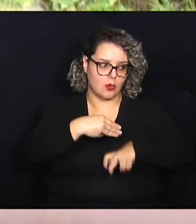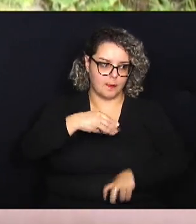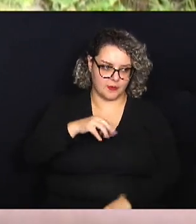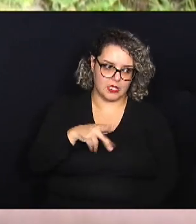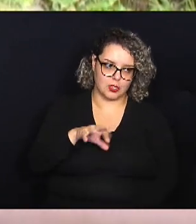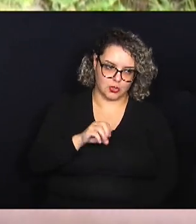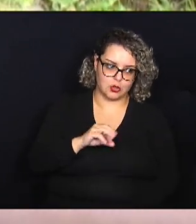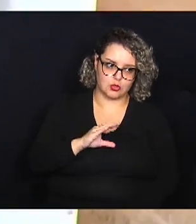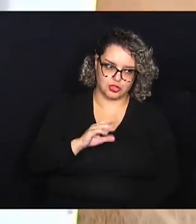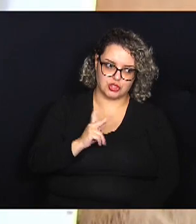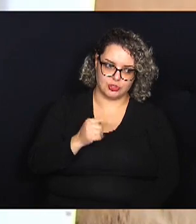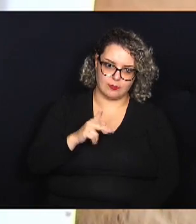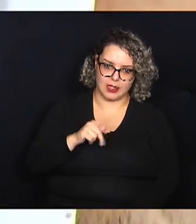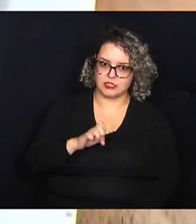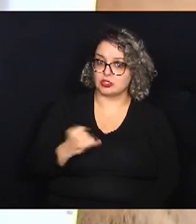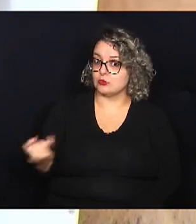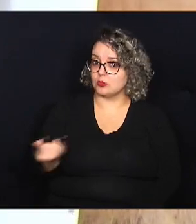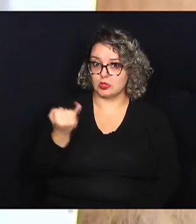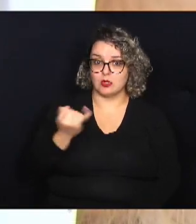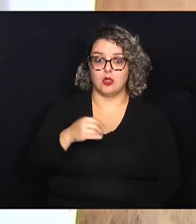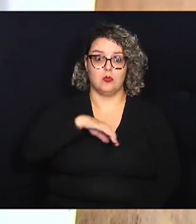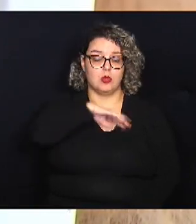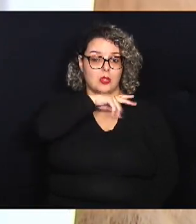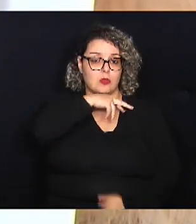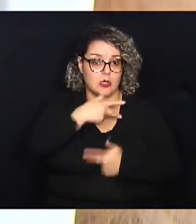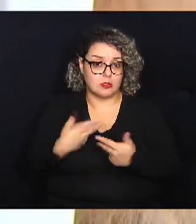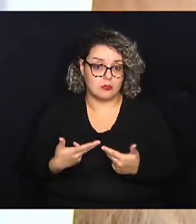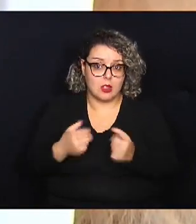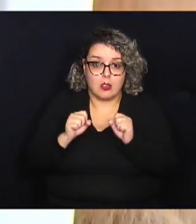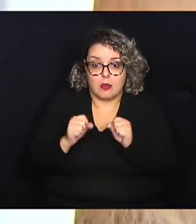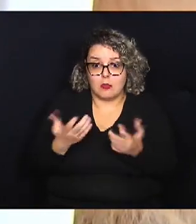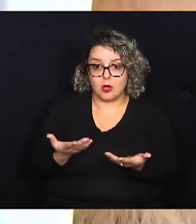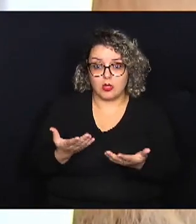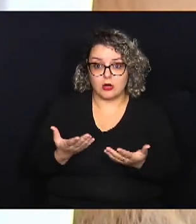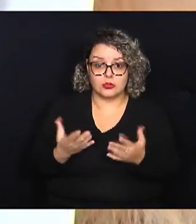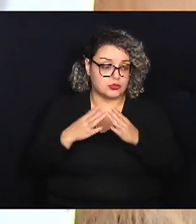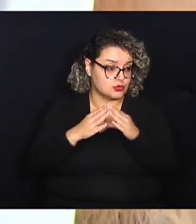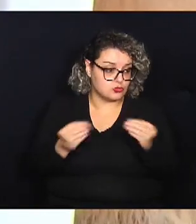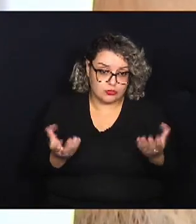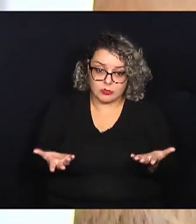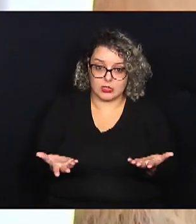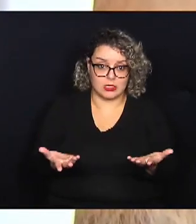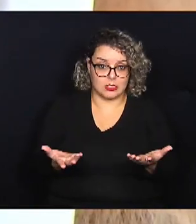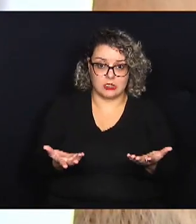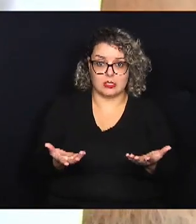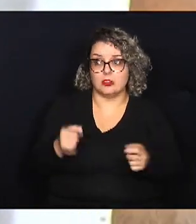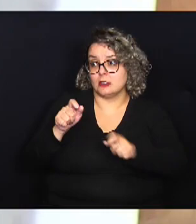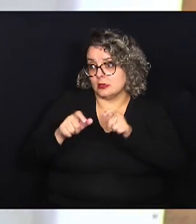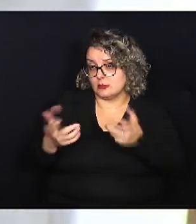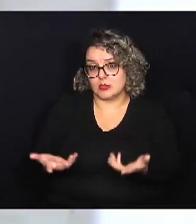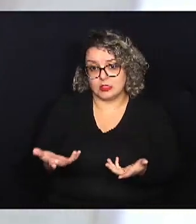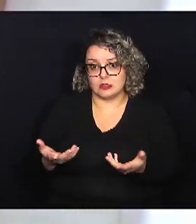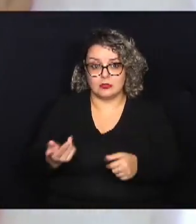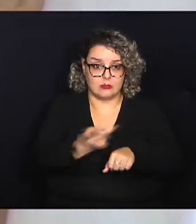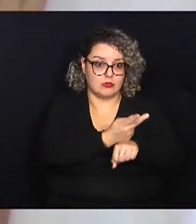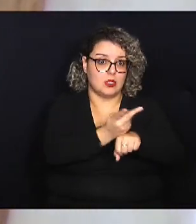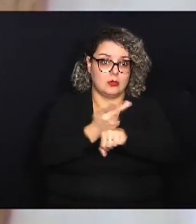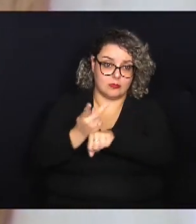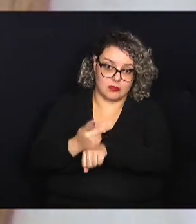Extremamente importante, porque o animal pode, né, parar em algum lugar e as pessoas, né, vão sair procurando.